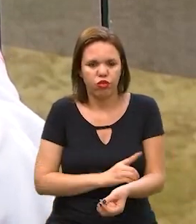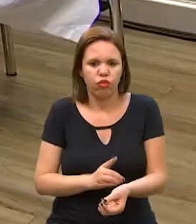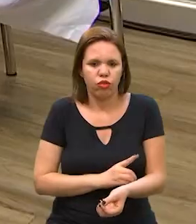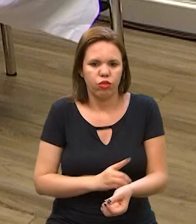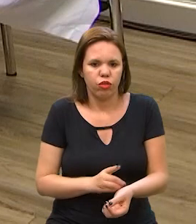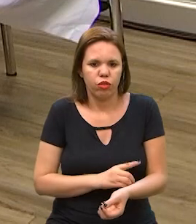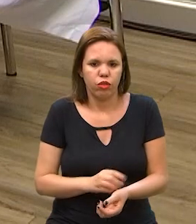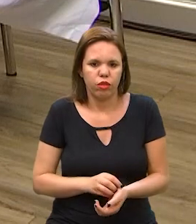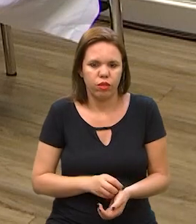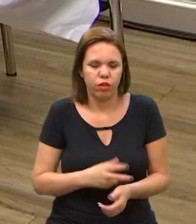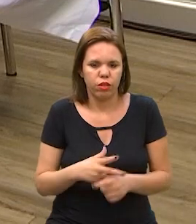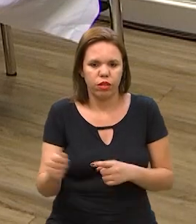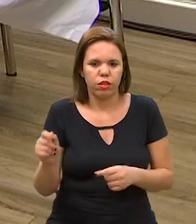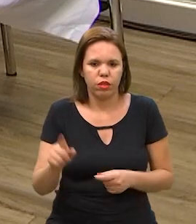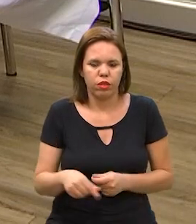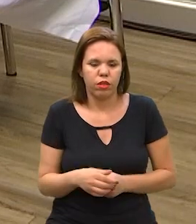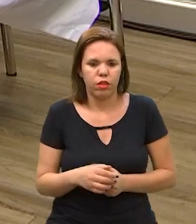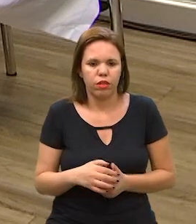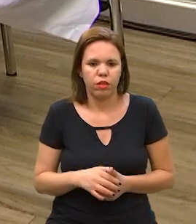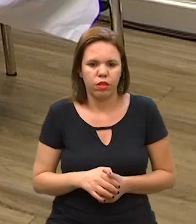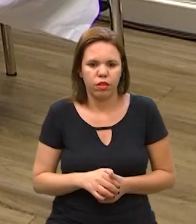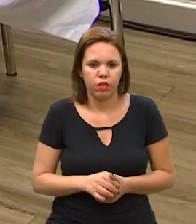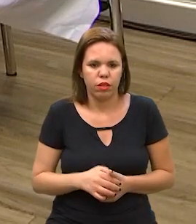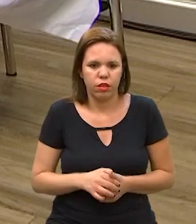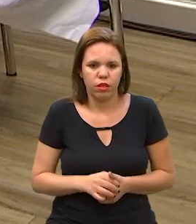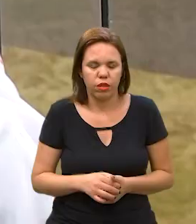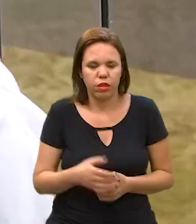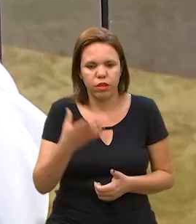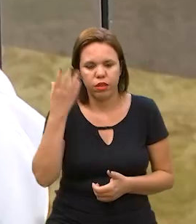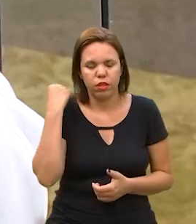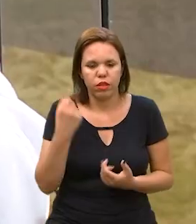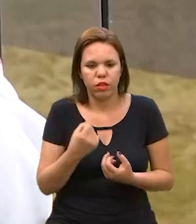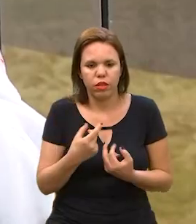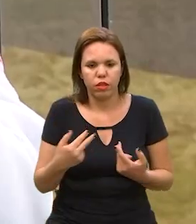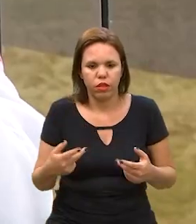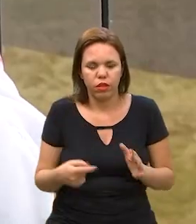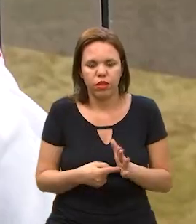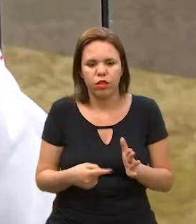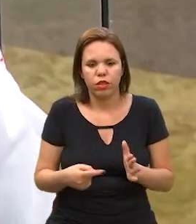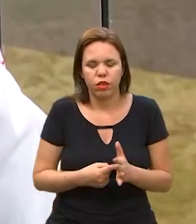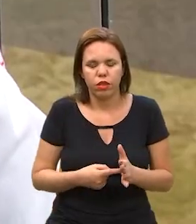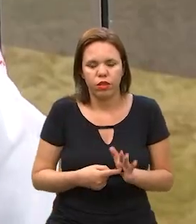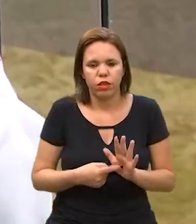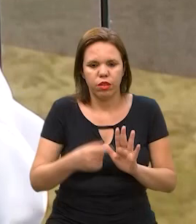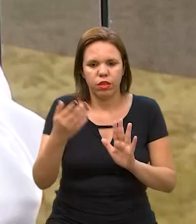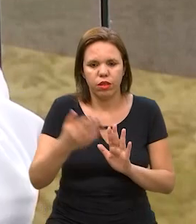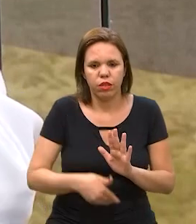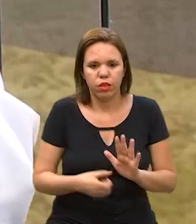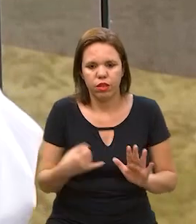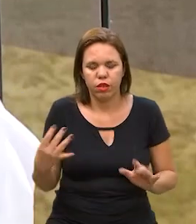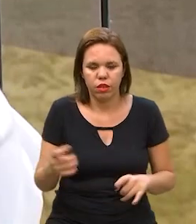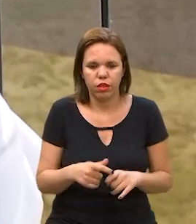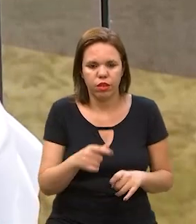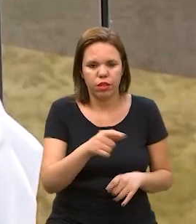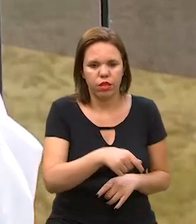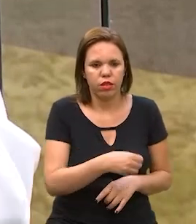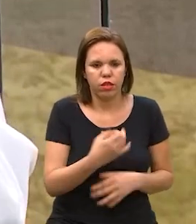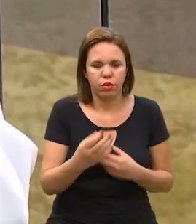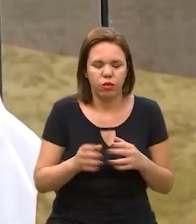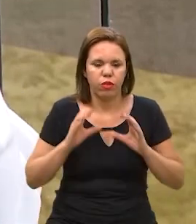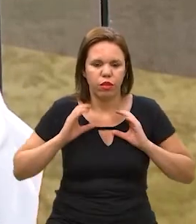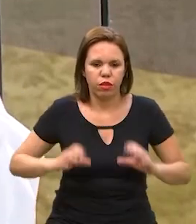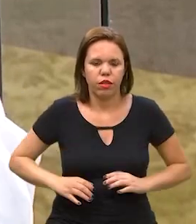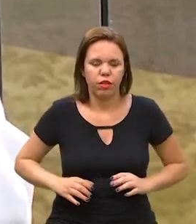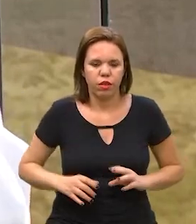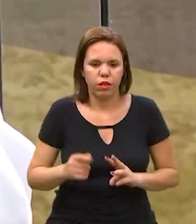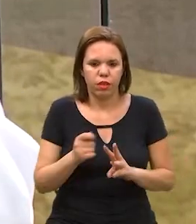diabético faz. O diabético é campeão nisso, mas ele esquece que tem um dos exames que é dedo duro, que conta para o médico como